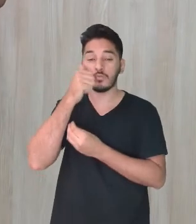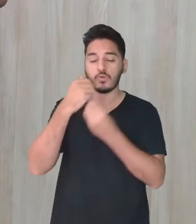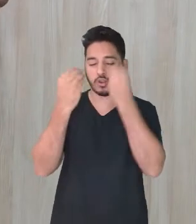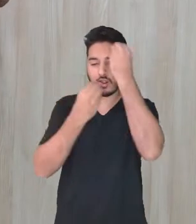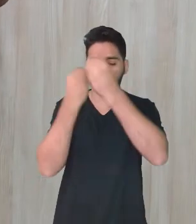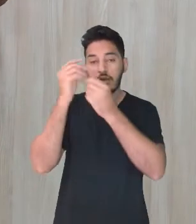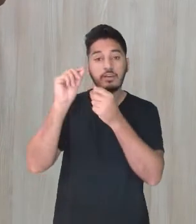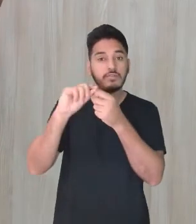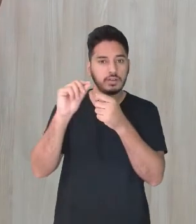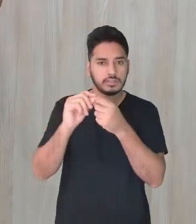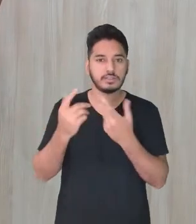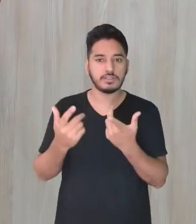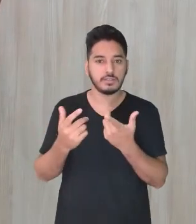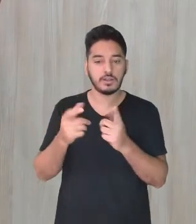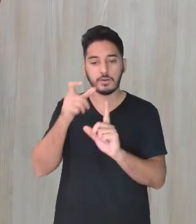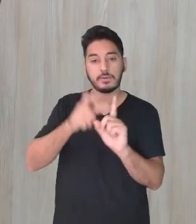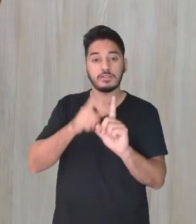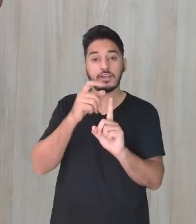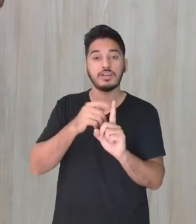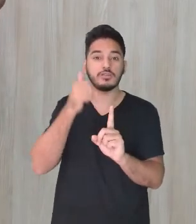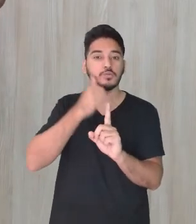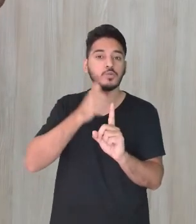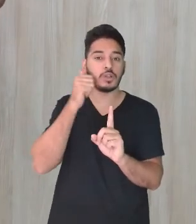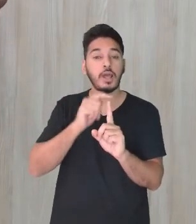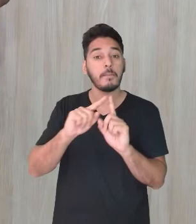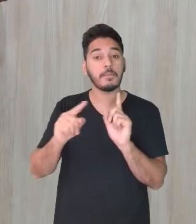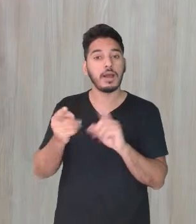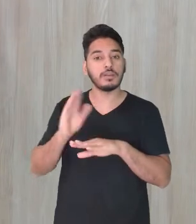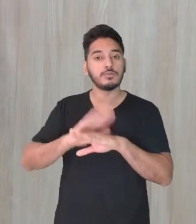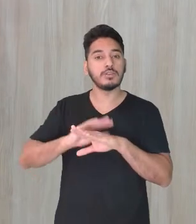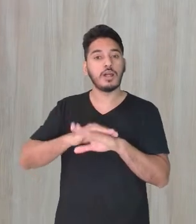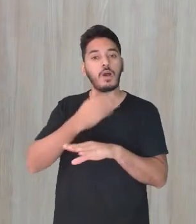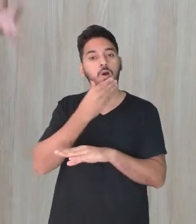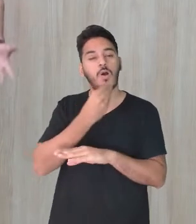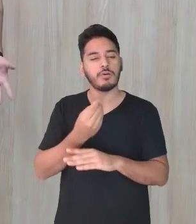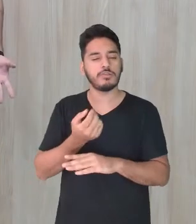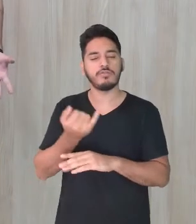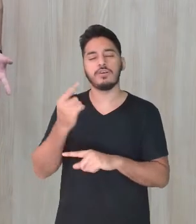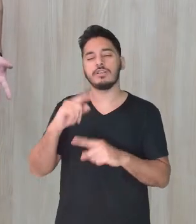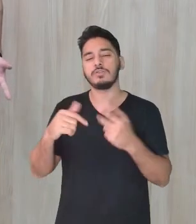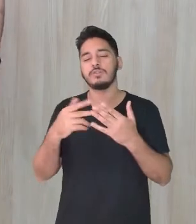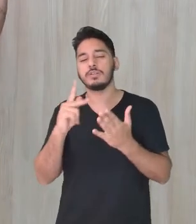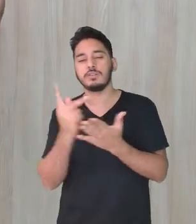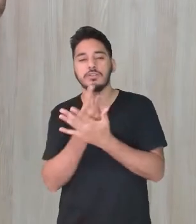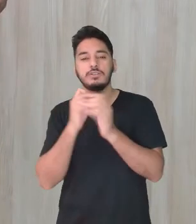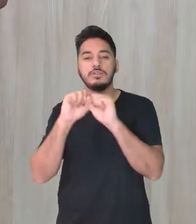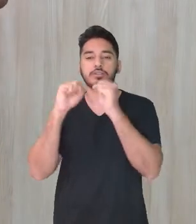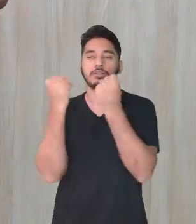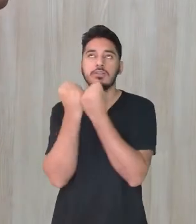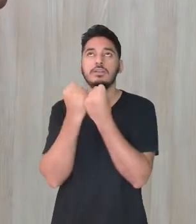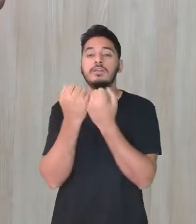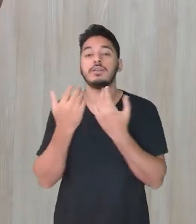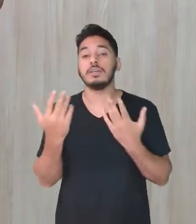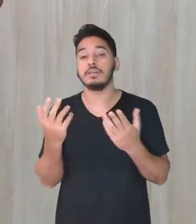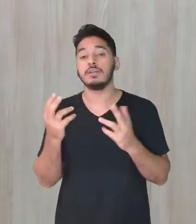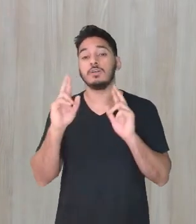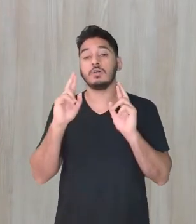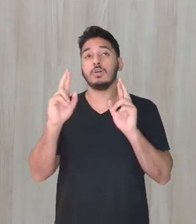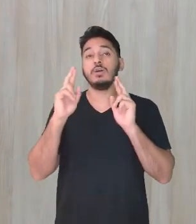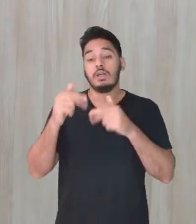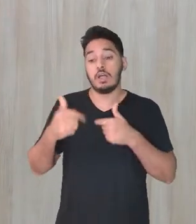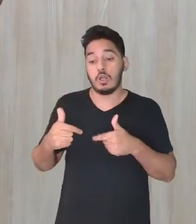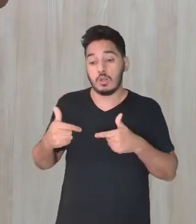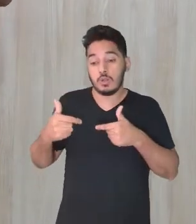femininas e faziam os personagens femininos. E aí, como várias coisas que acontecem na nossa sociedade, graças à